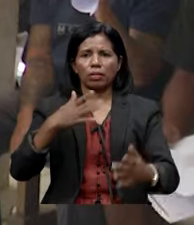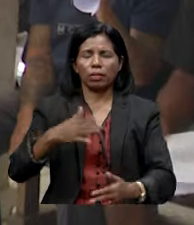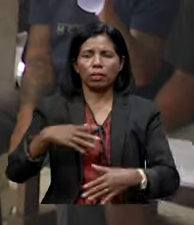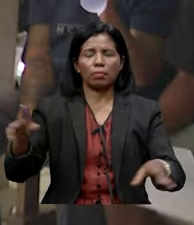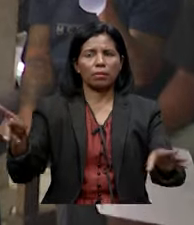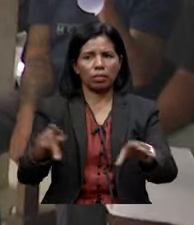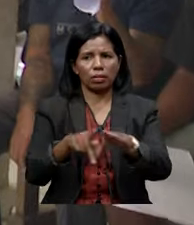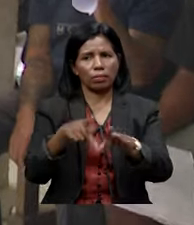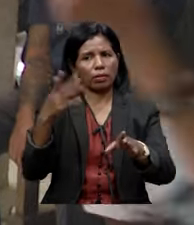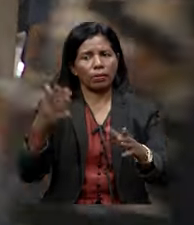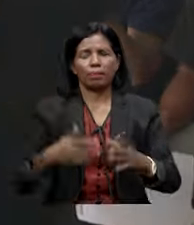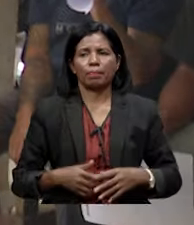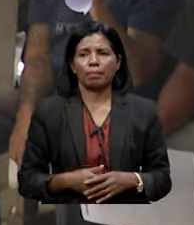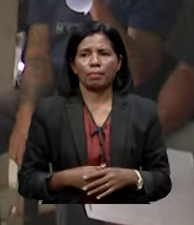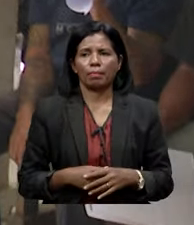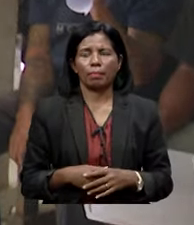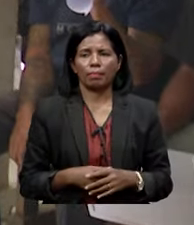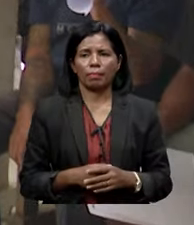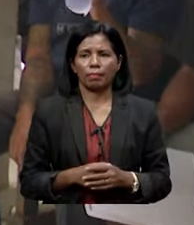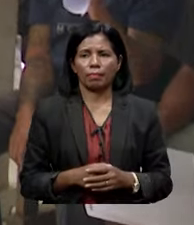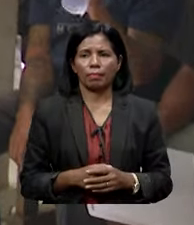Event T Adriano verdial mareto da Costa diemen